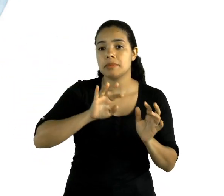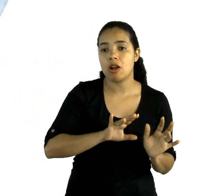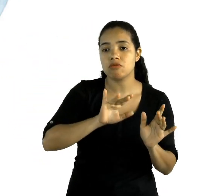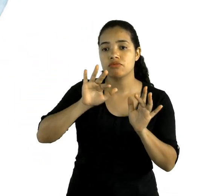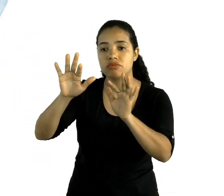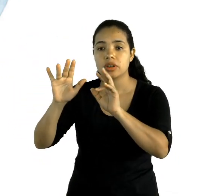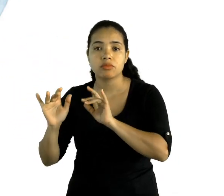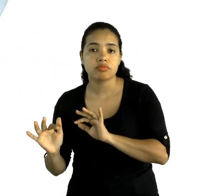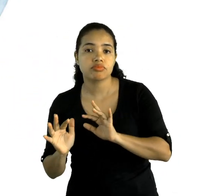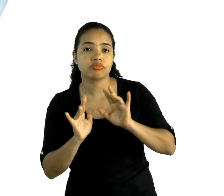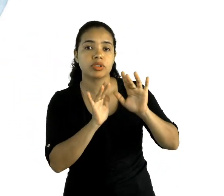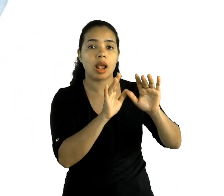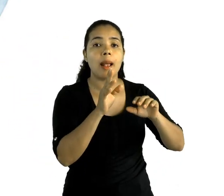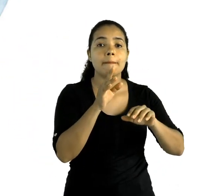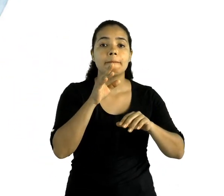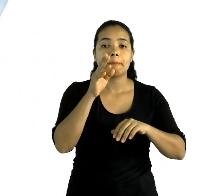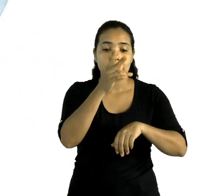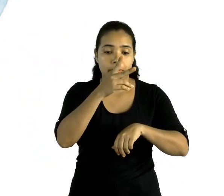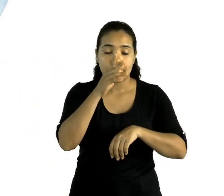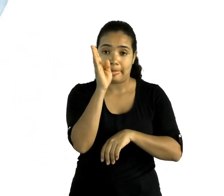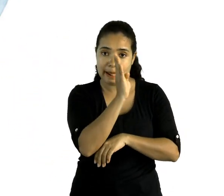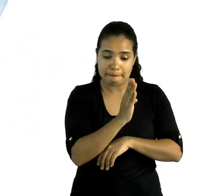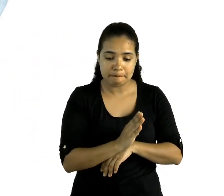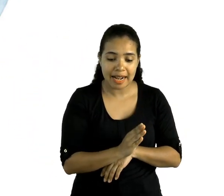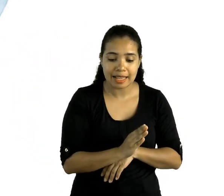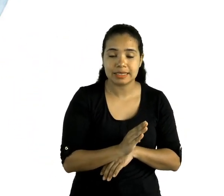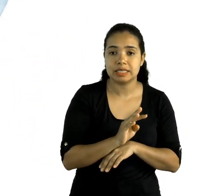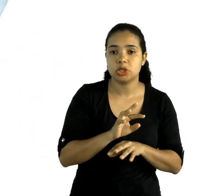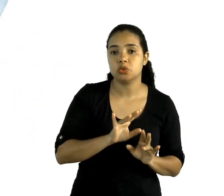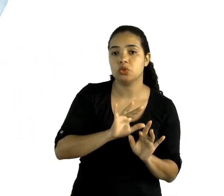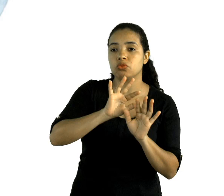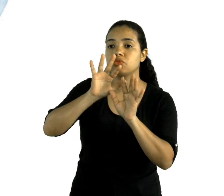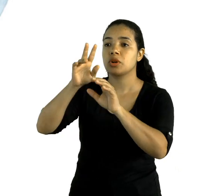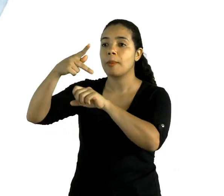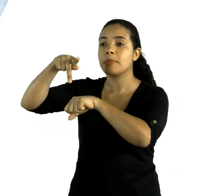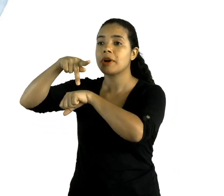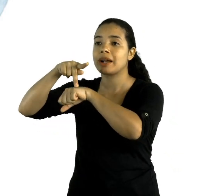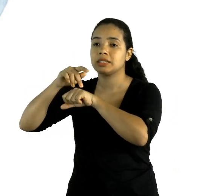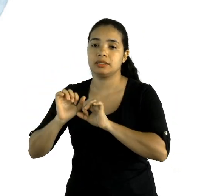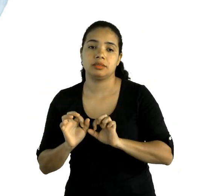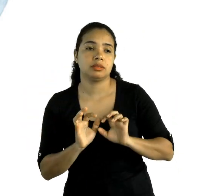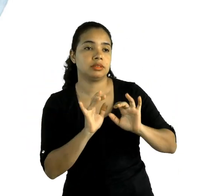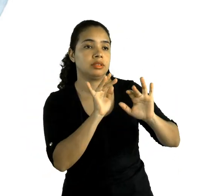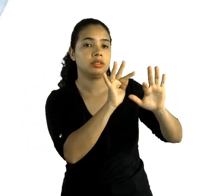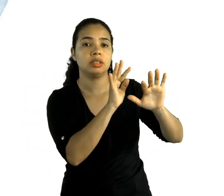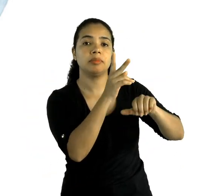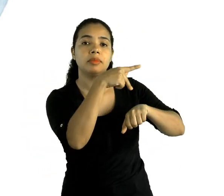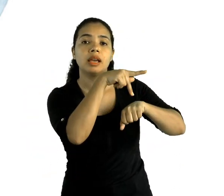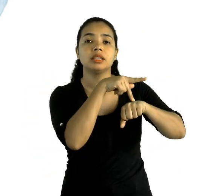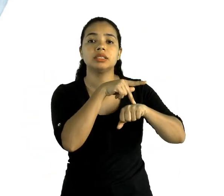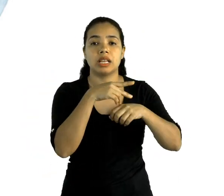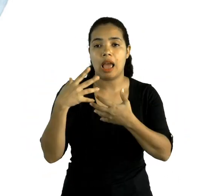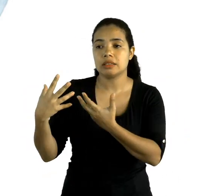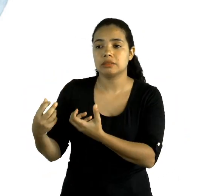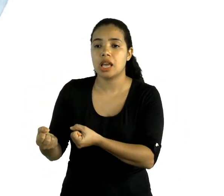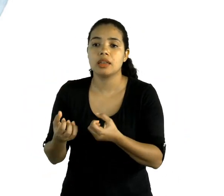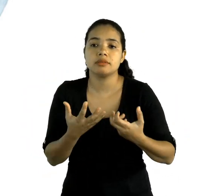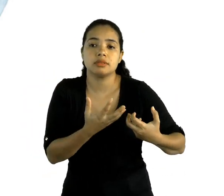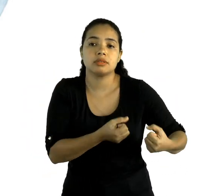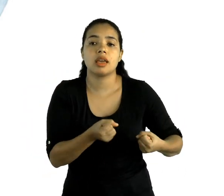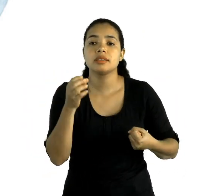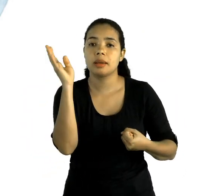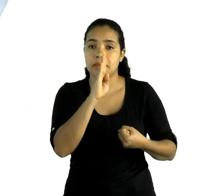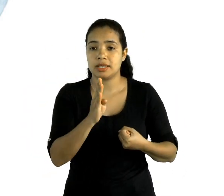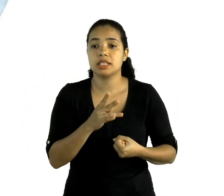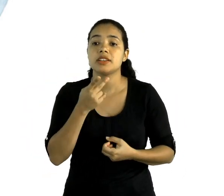onde os brasileiros mais vão? Quais são as regiões do globo que mais recebe brasileiro? Como eu falei quando eu citei